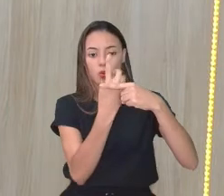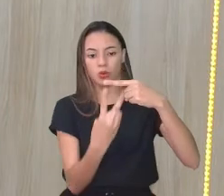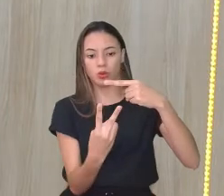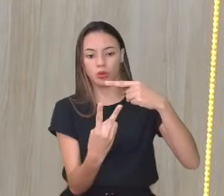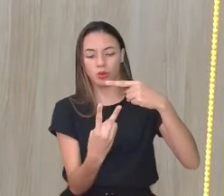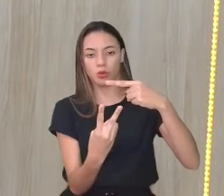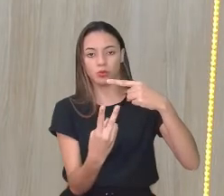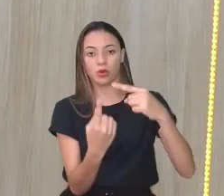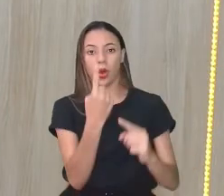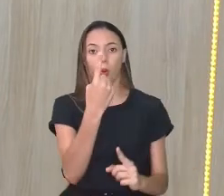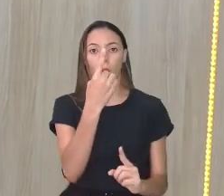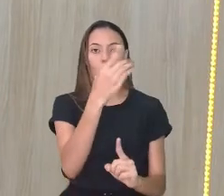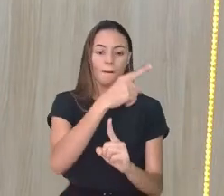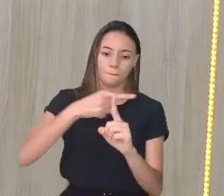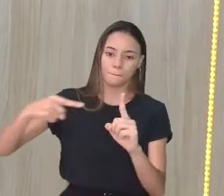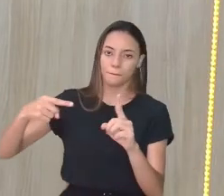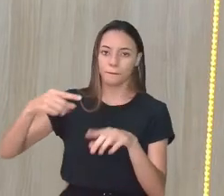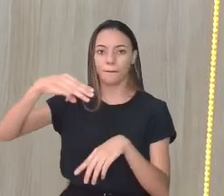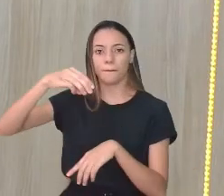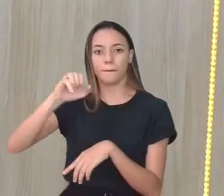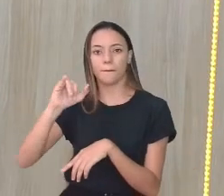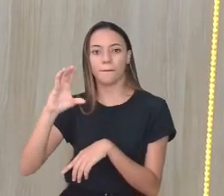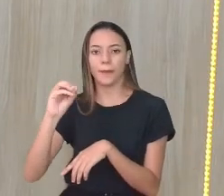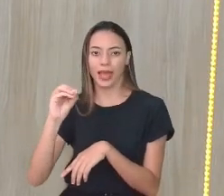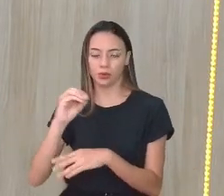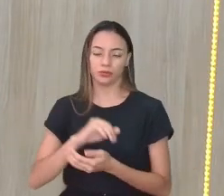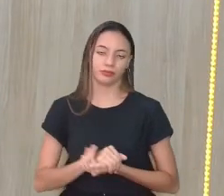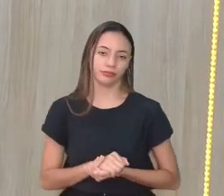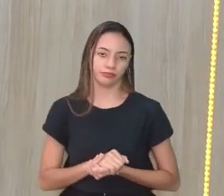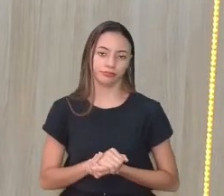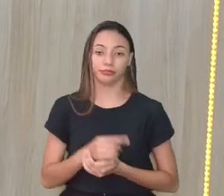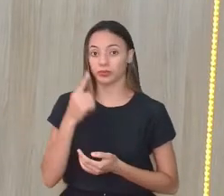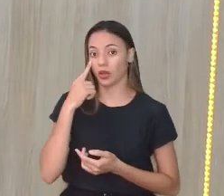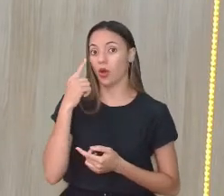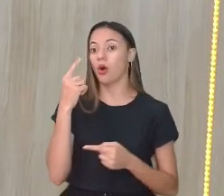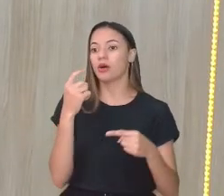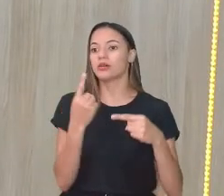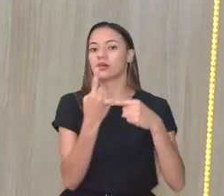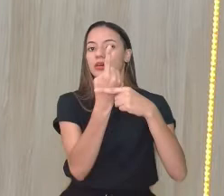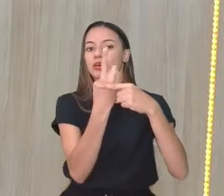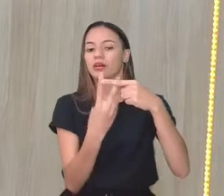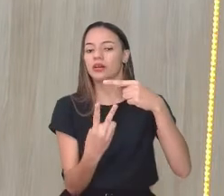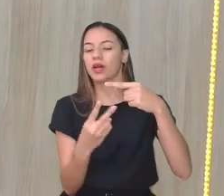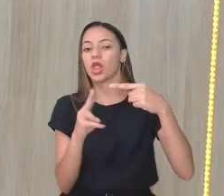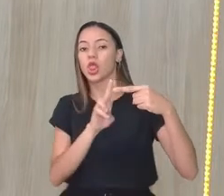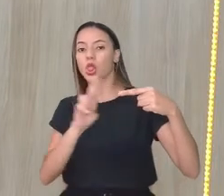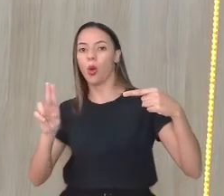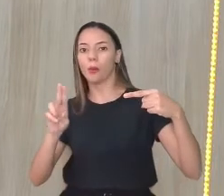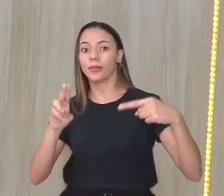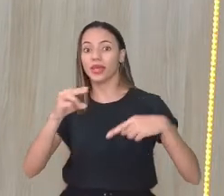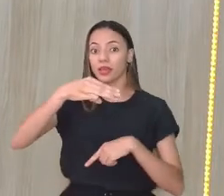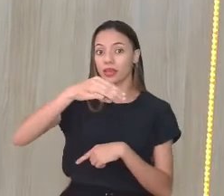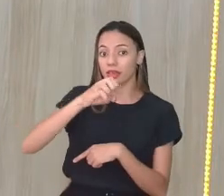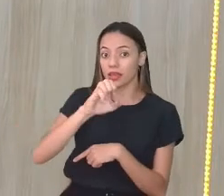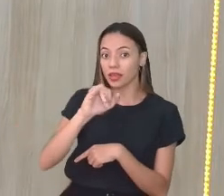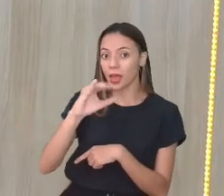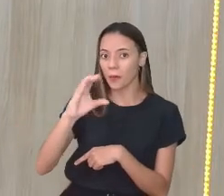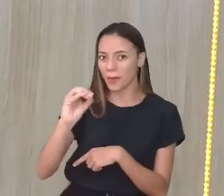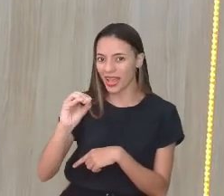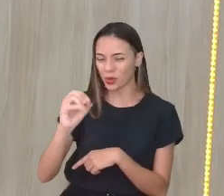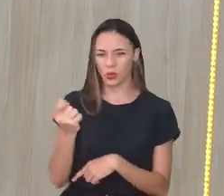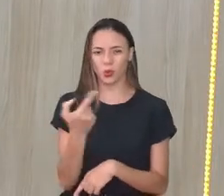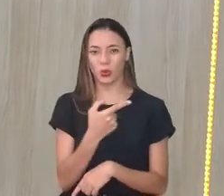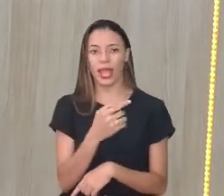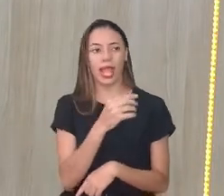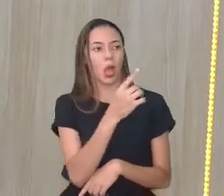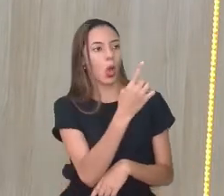né? Então, no caso aí, uma outra coisa, quando você vê essa fração aí, o ideal é você chamar de meio e não de 1 meio,